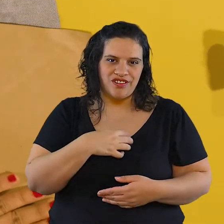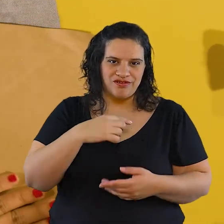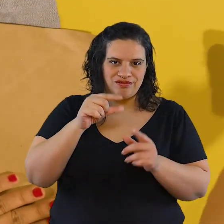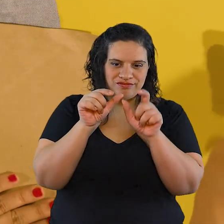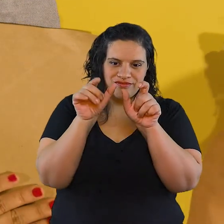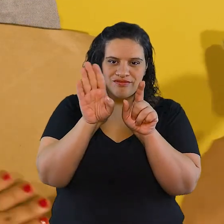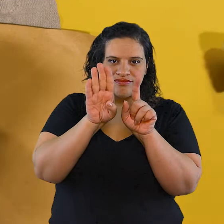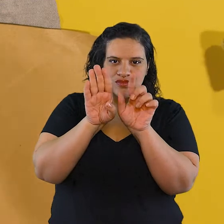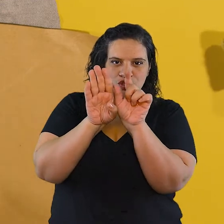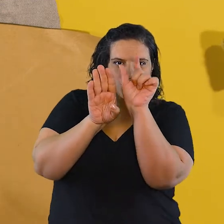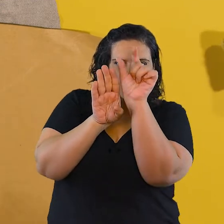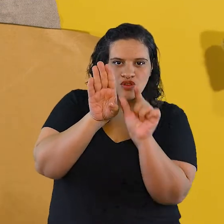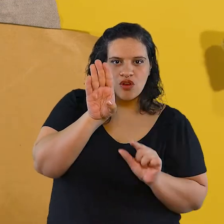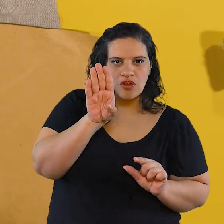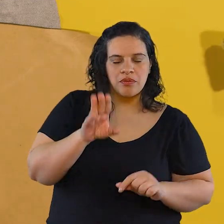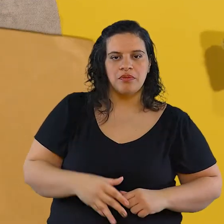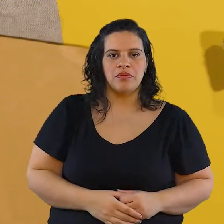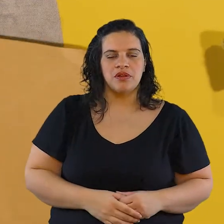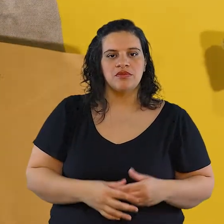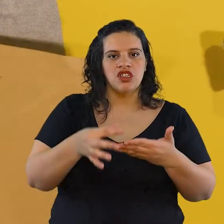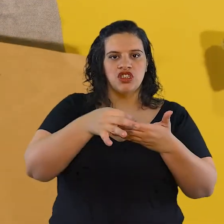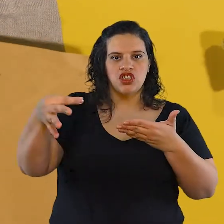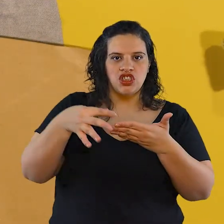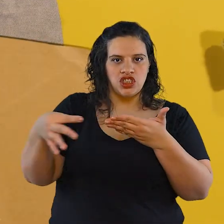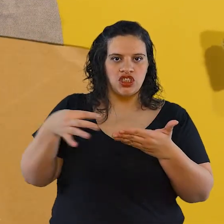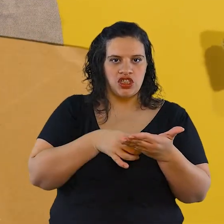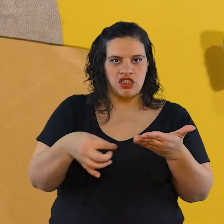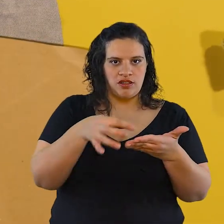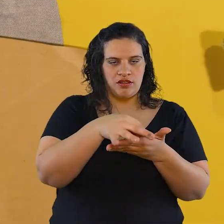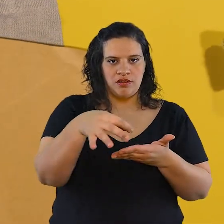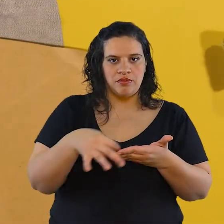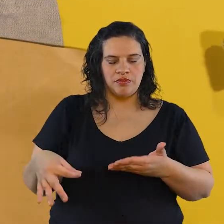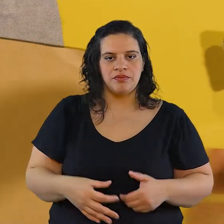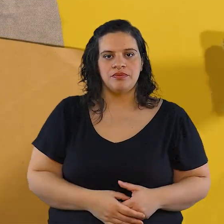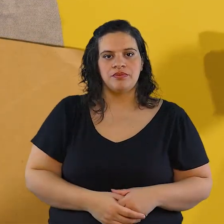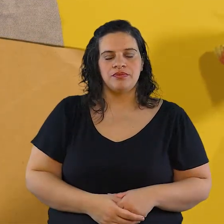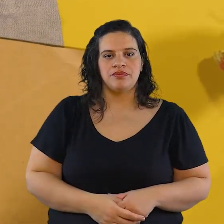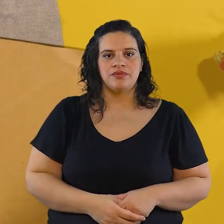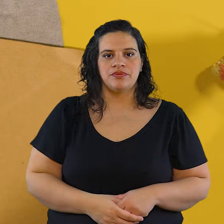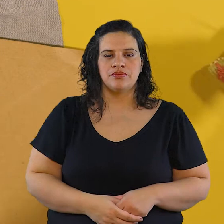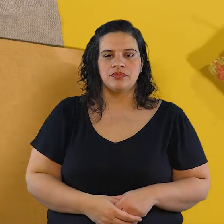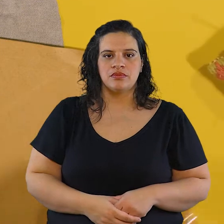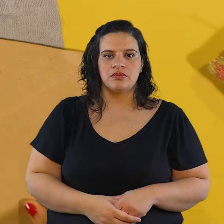como se fosse a margem de costura. Tiro aqui os alfinetes.